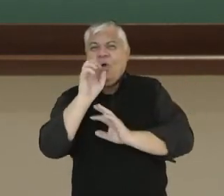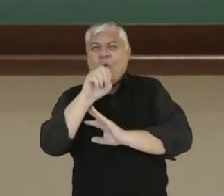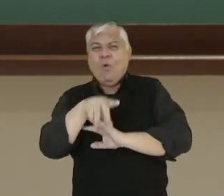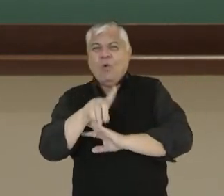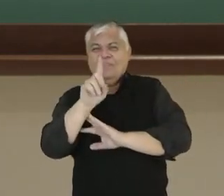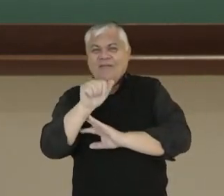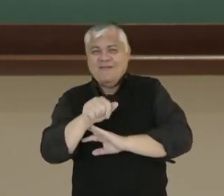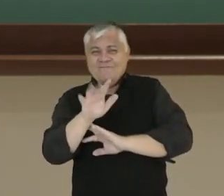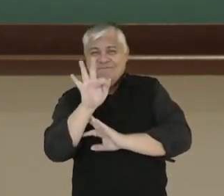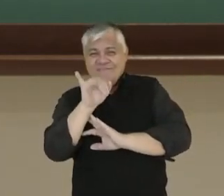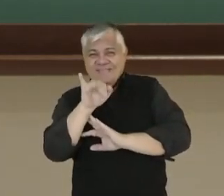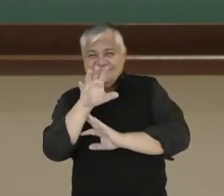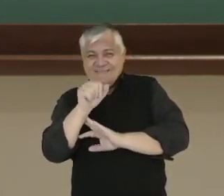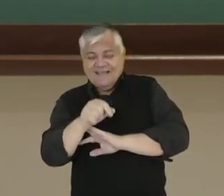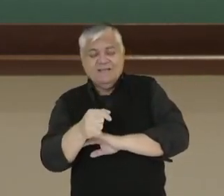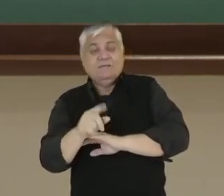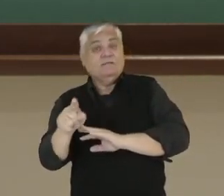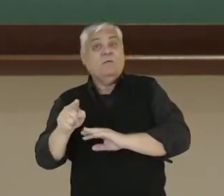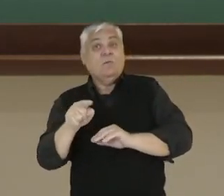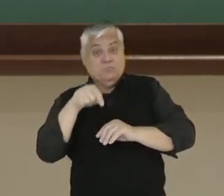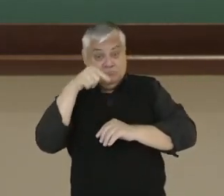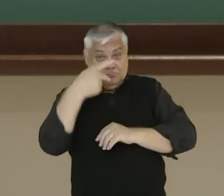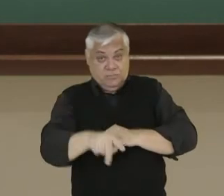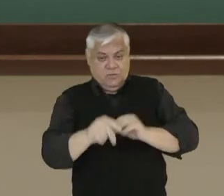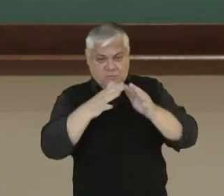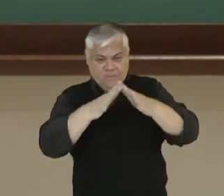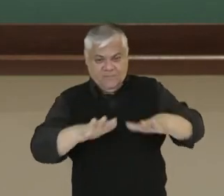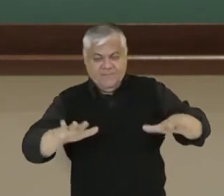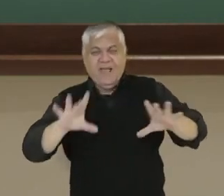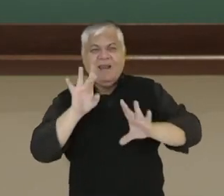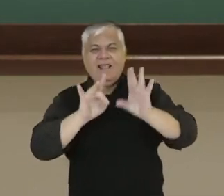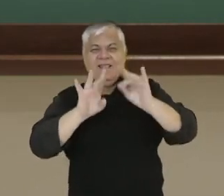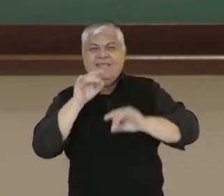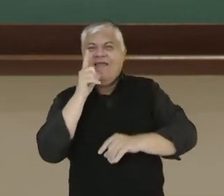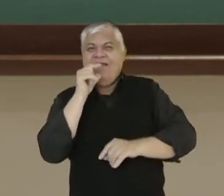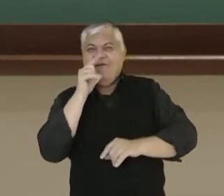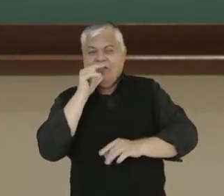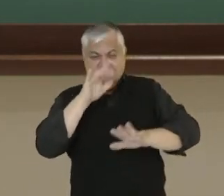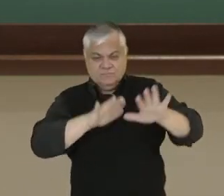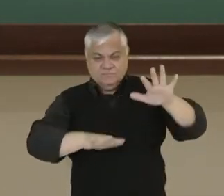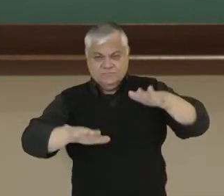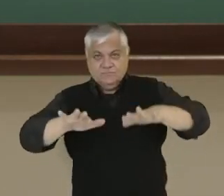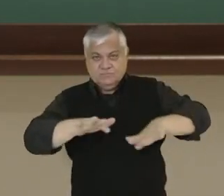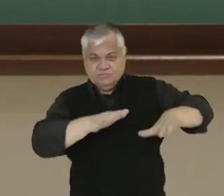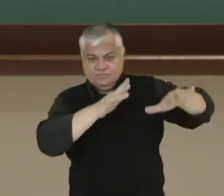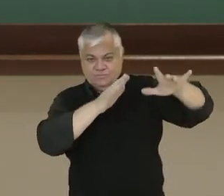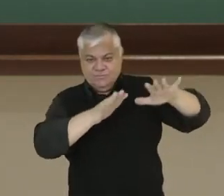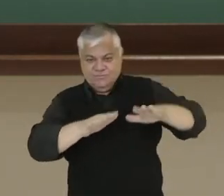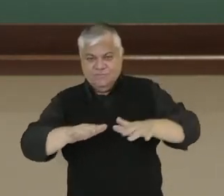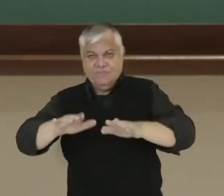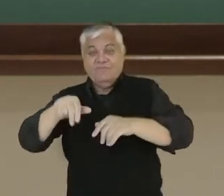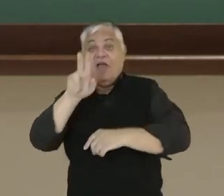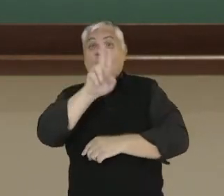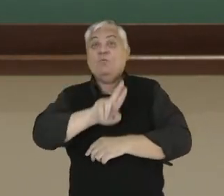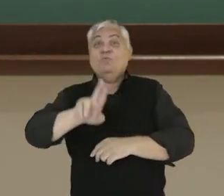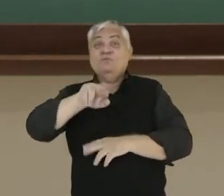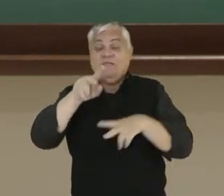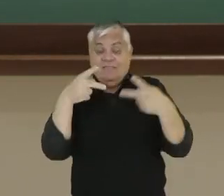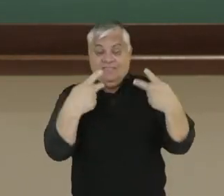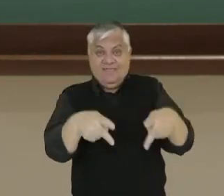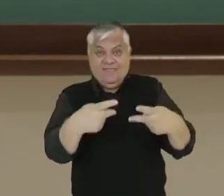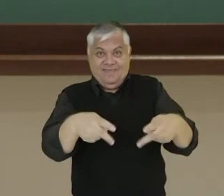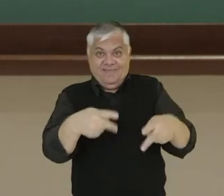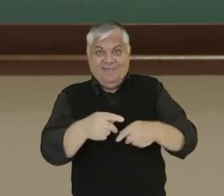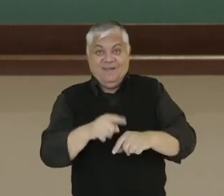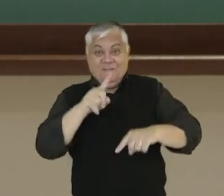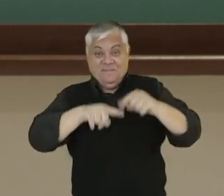matéria. No caso do mar, como o meio é líquido, essa energia ela vai usar a matéria para se propagar, é uma onda